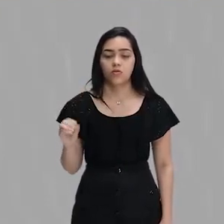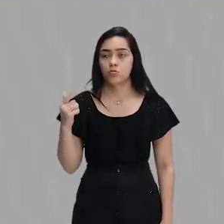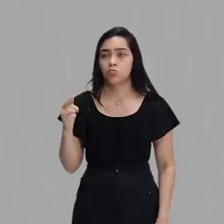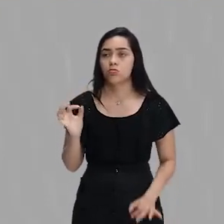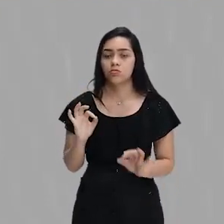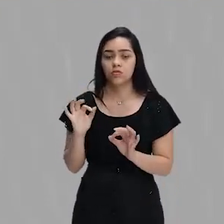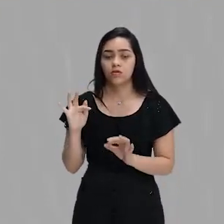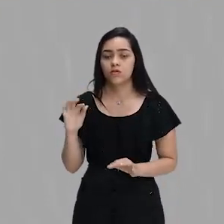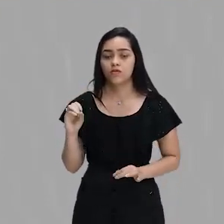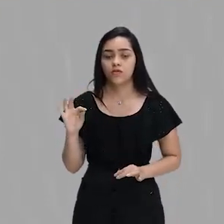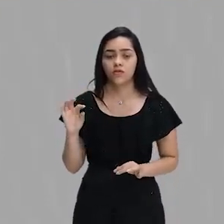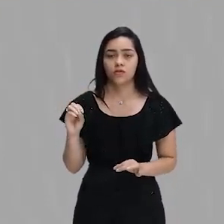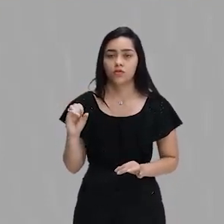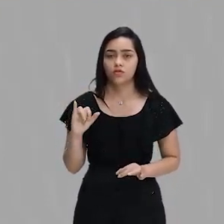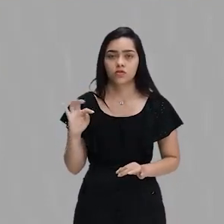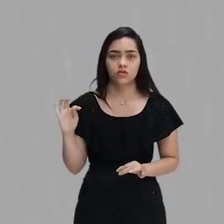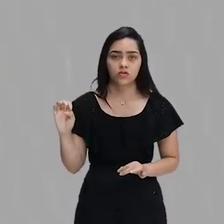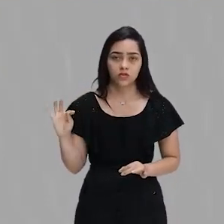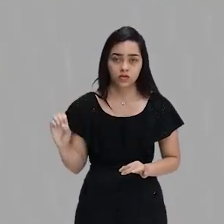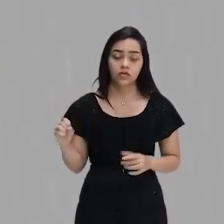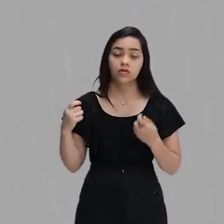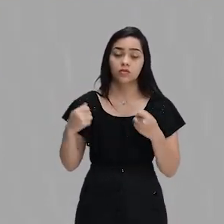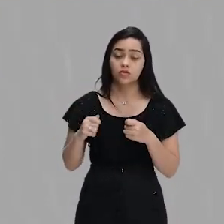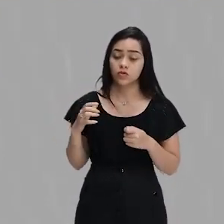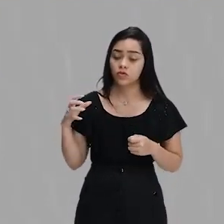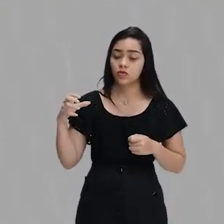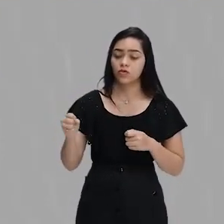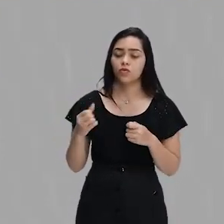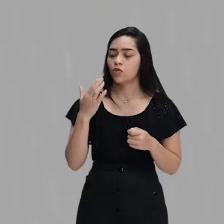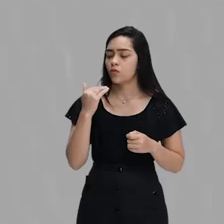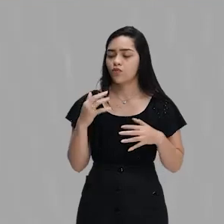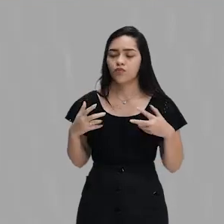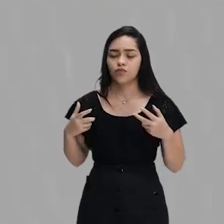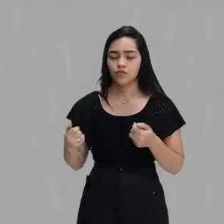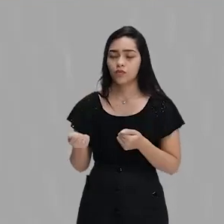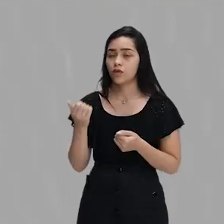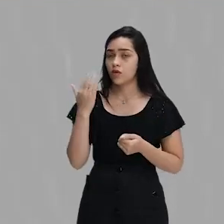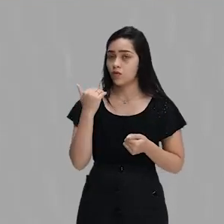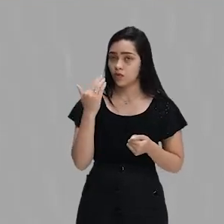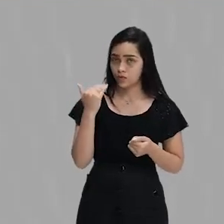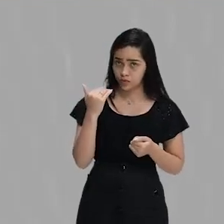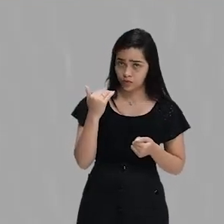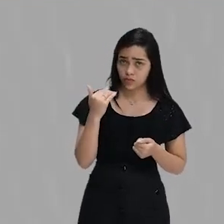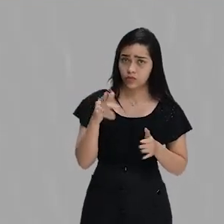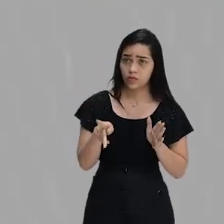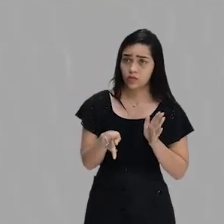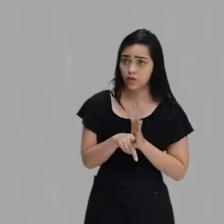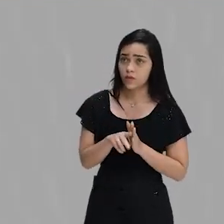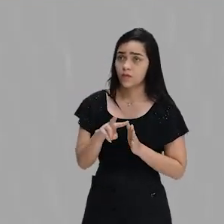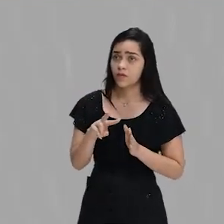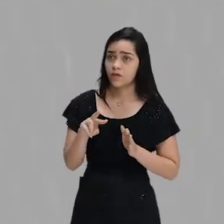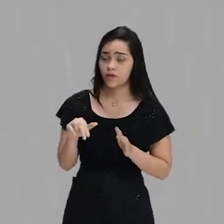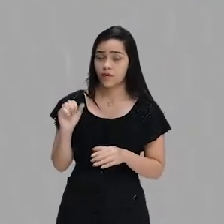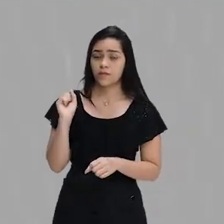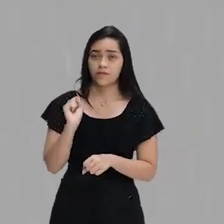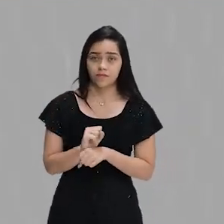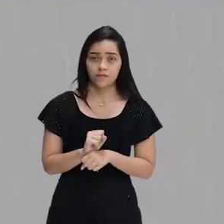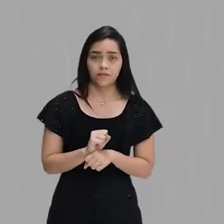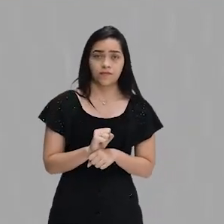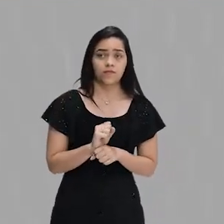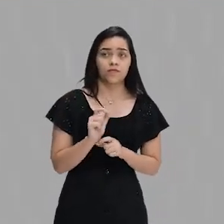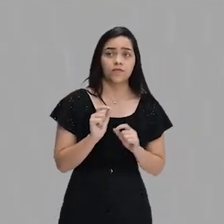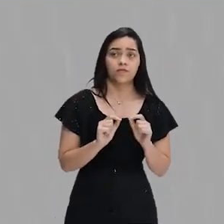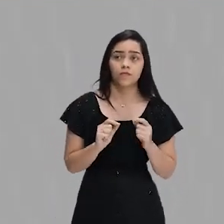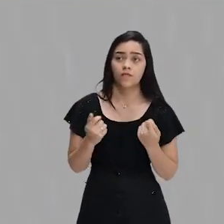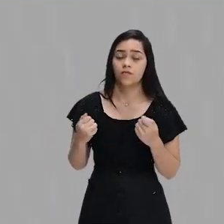faz fotossíntese. Então, ela precisa consumir o alimento do indivíduo que ela vai parasitar, ela precisa